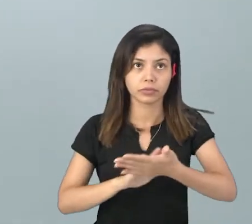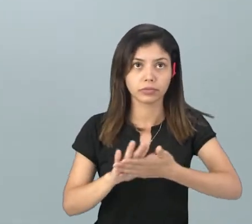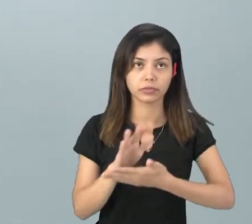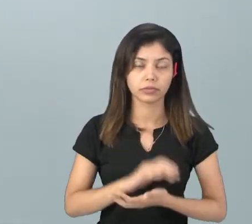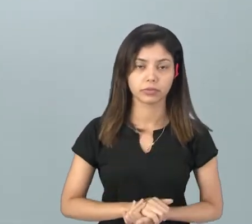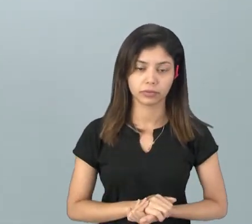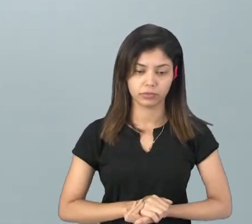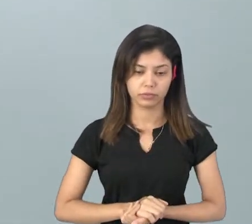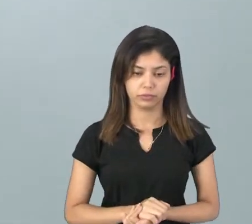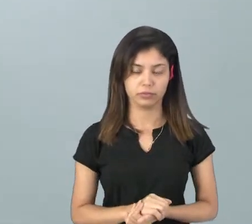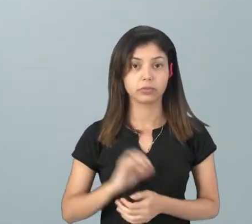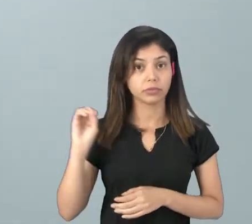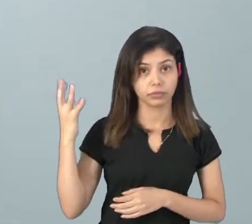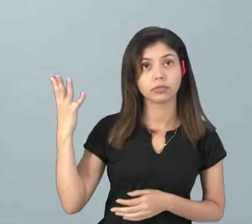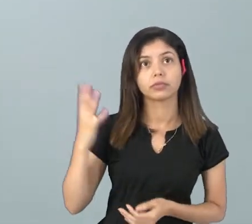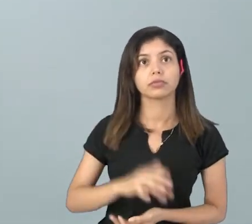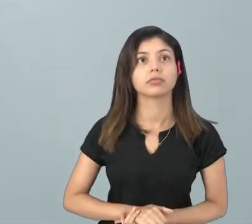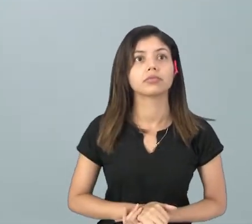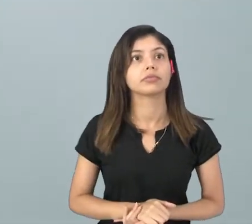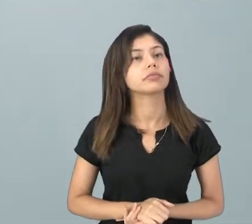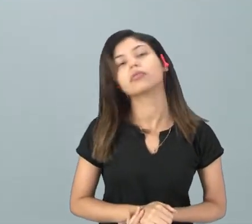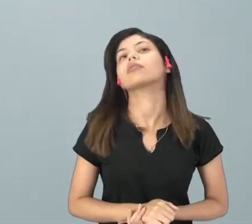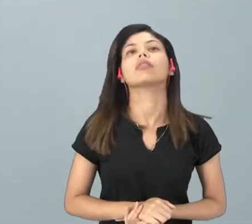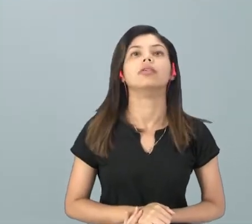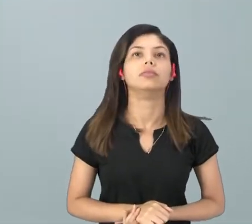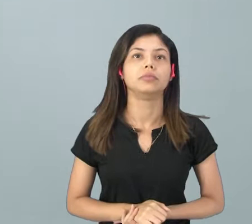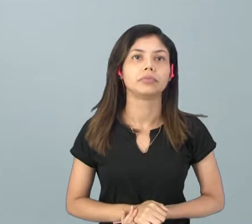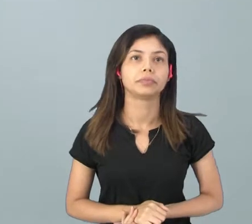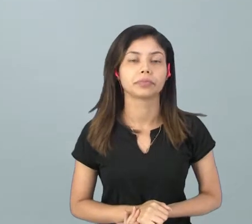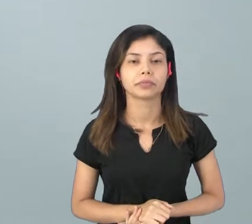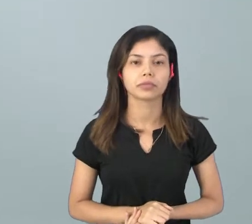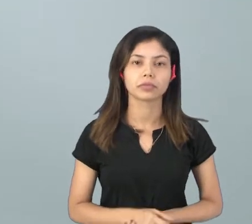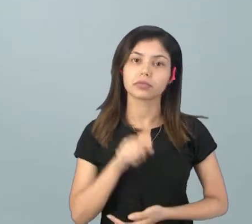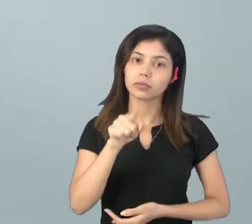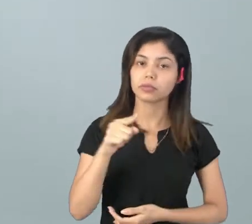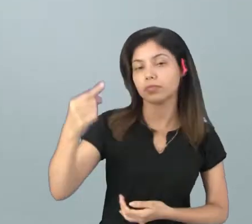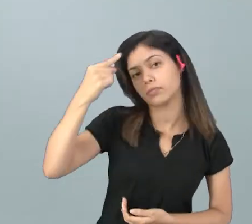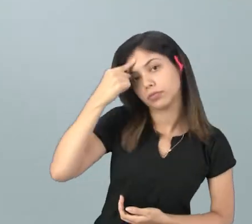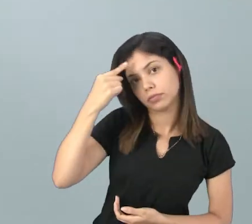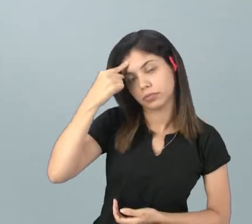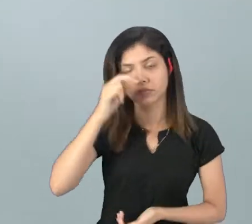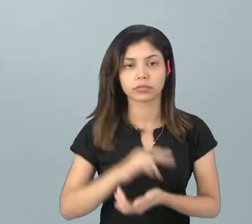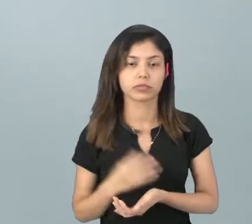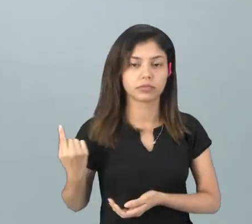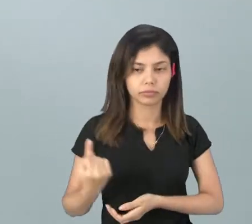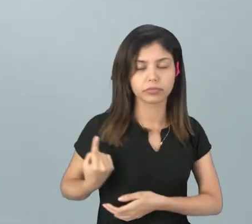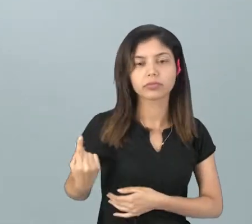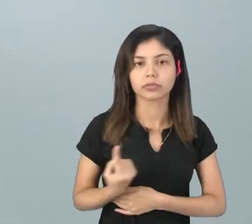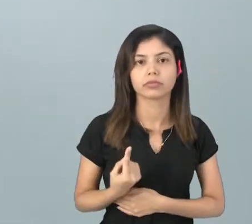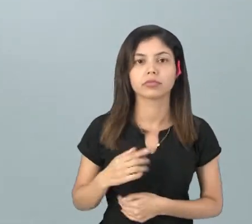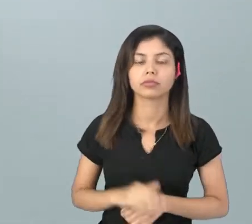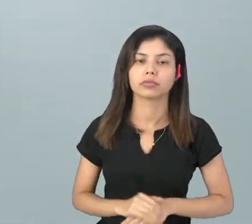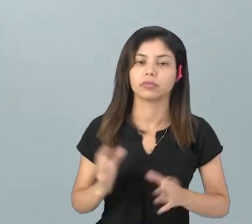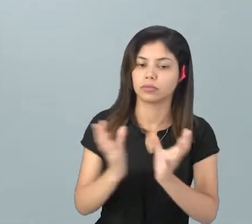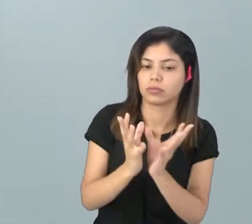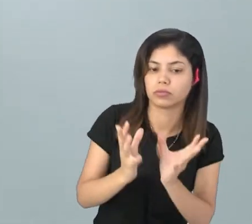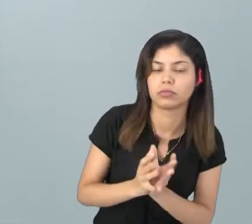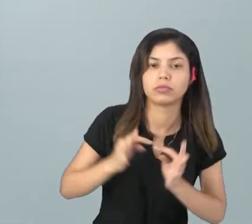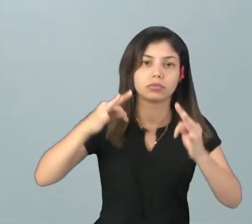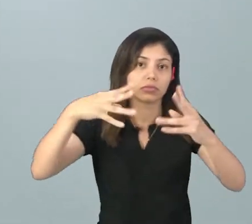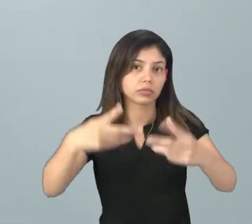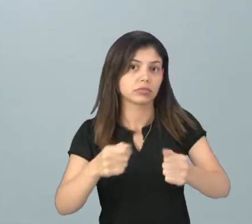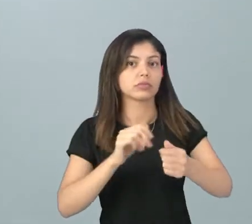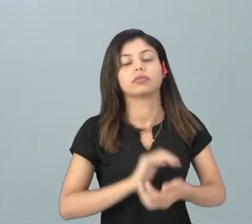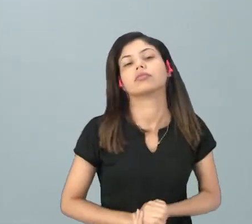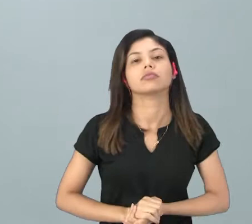vezes, né, acontece. E aí, isso aí é um pensamento individualista, não é um coletivo, não foi